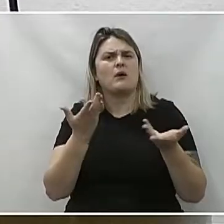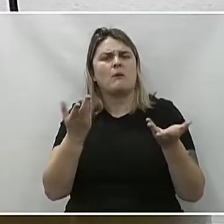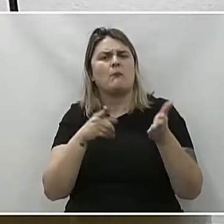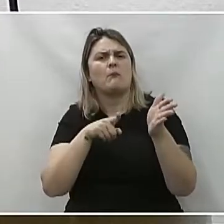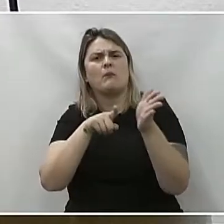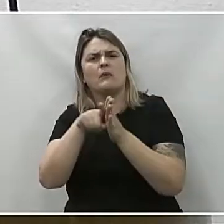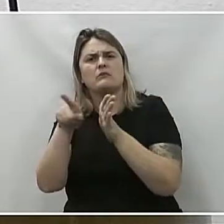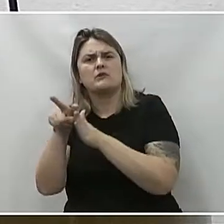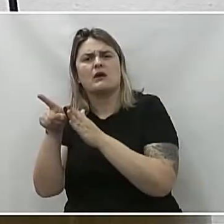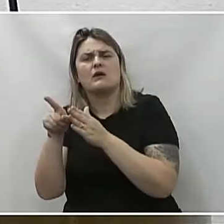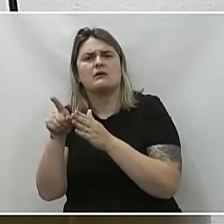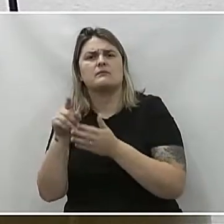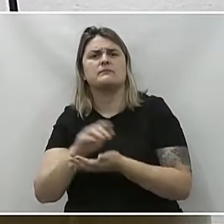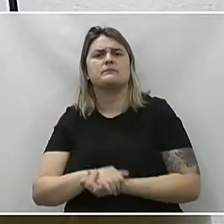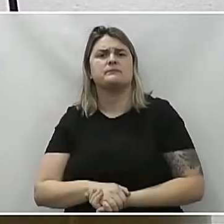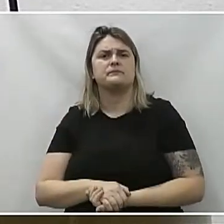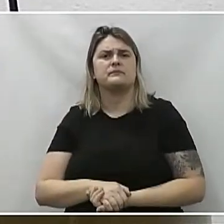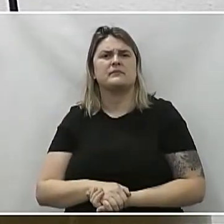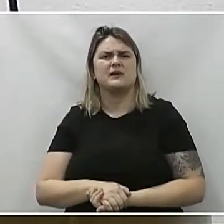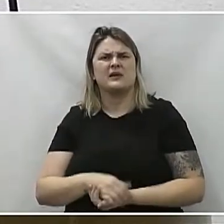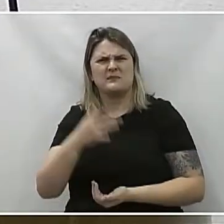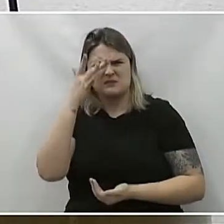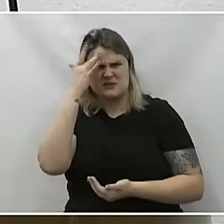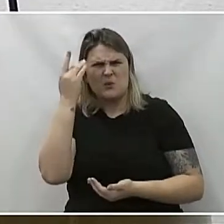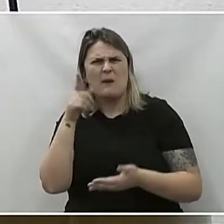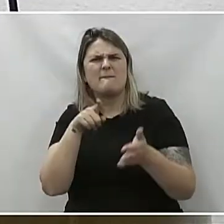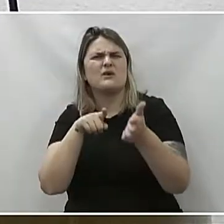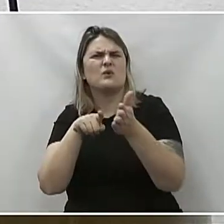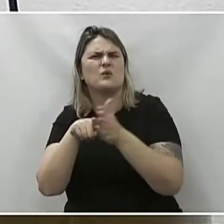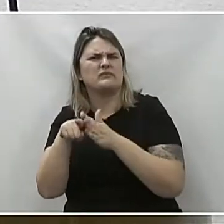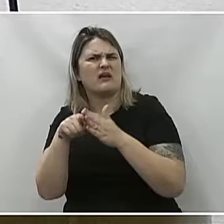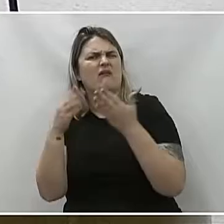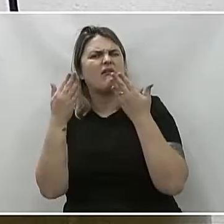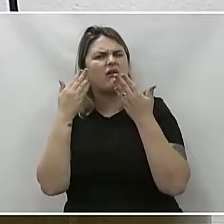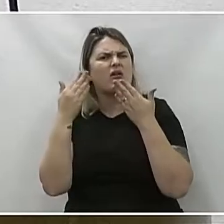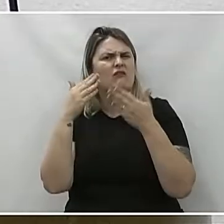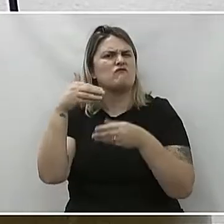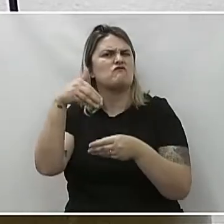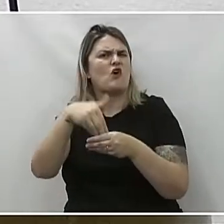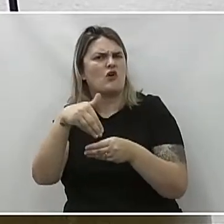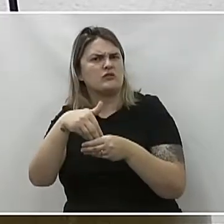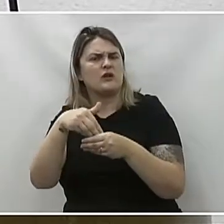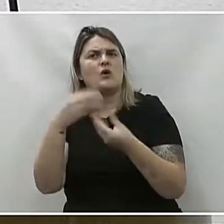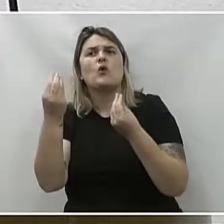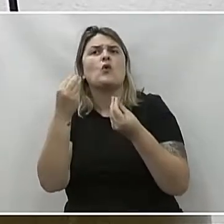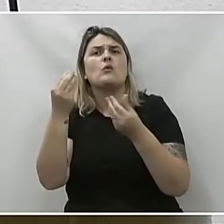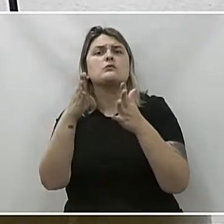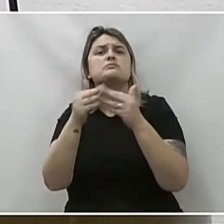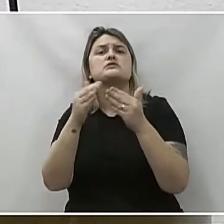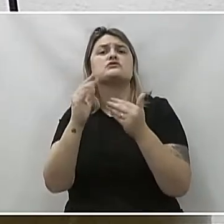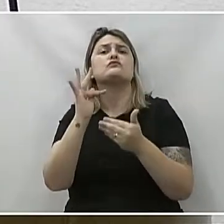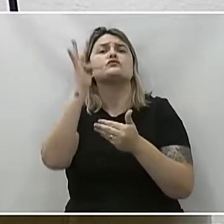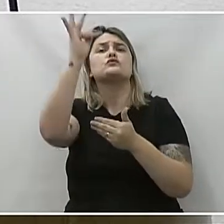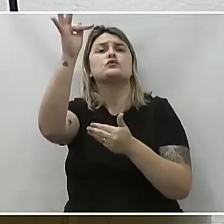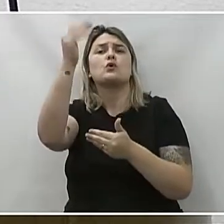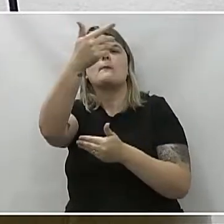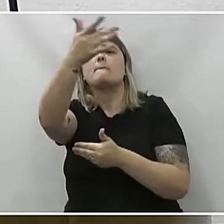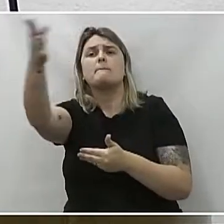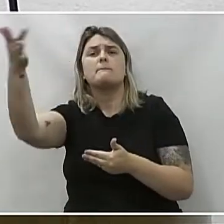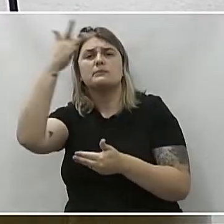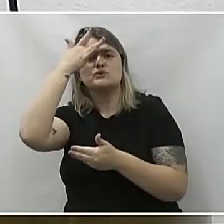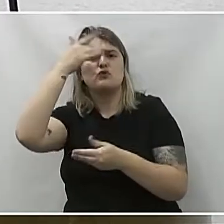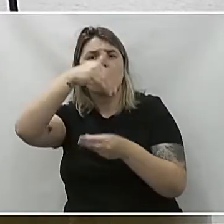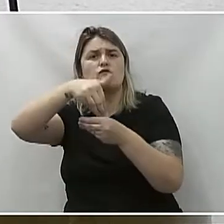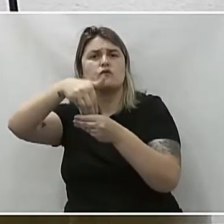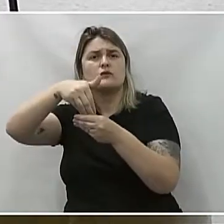também como quem aqui está questionando o processo eleitoral vai pedir voto nas próximas eleições para os